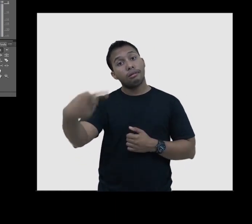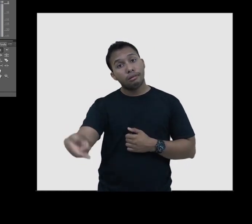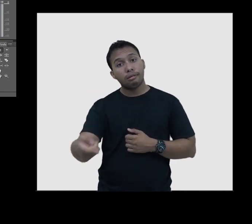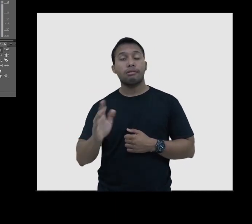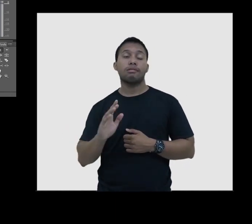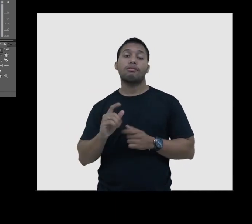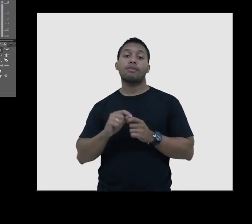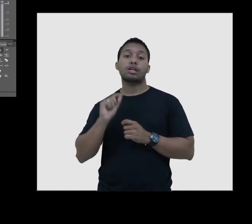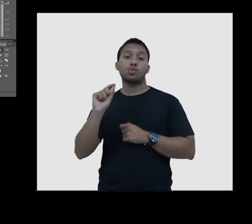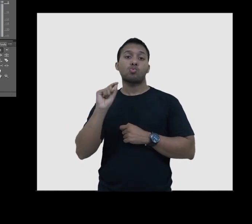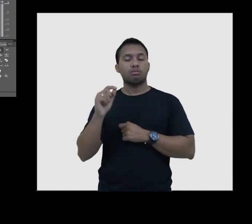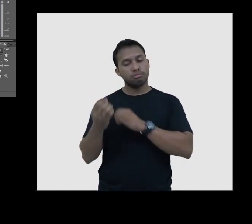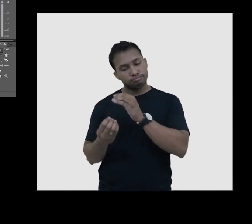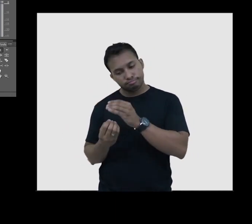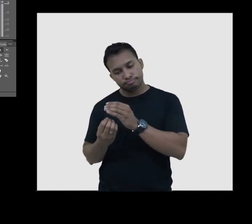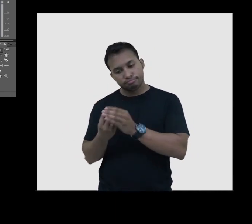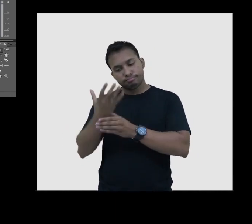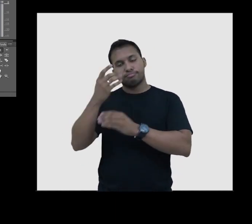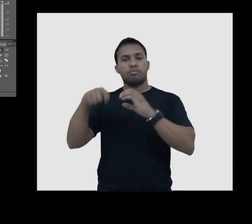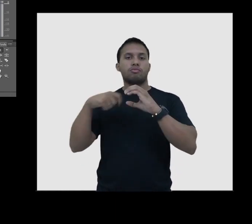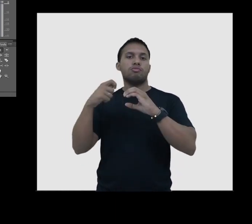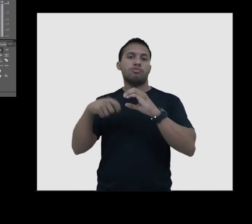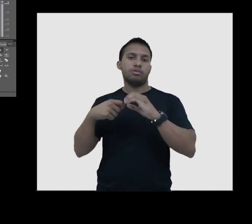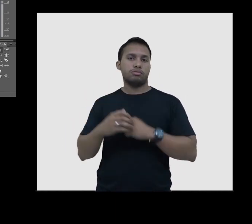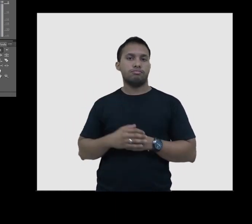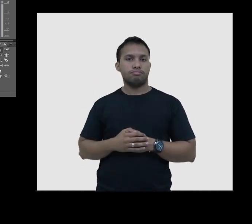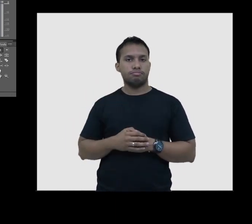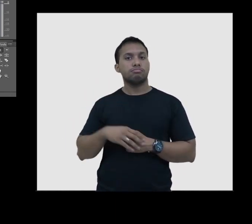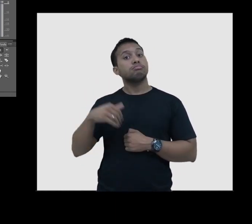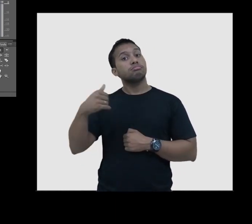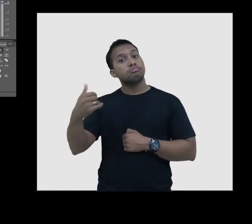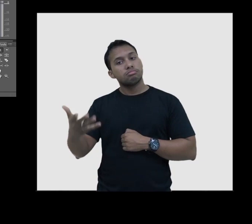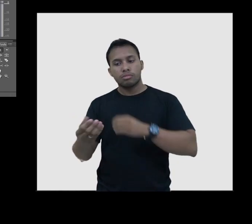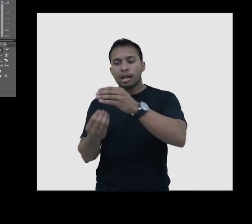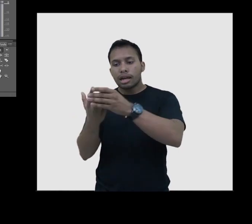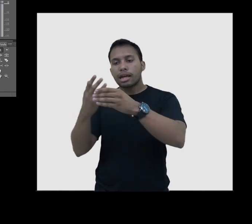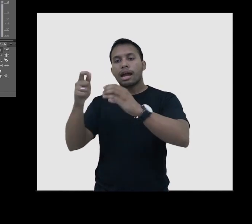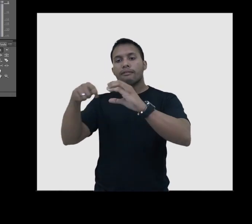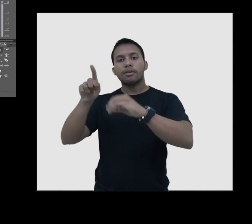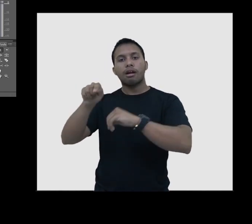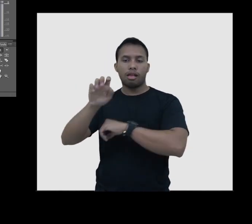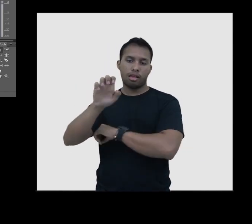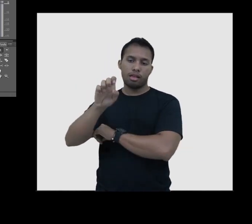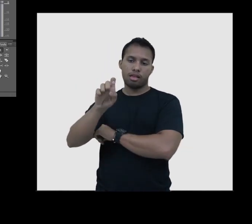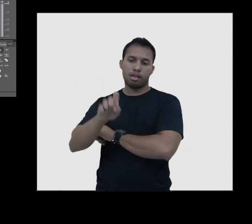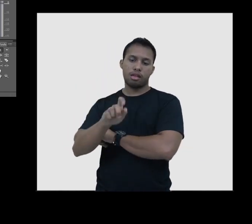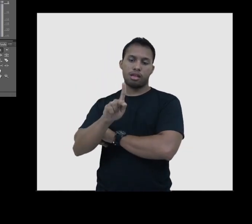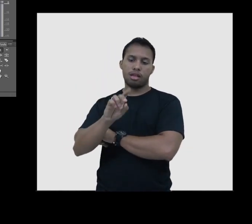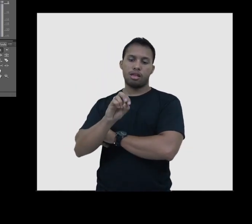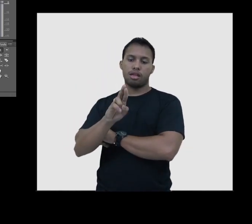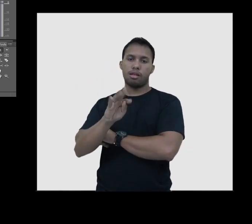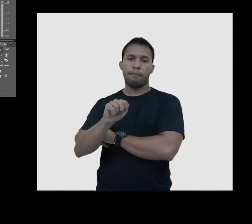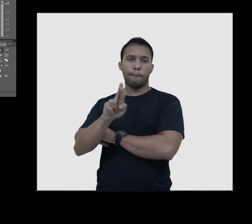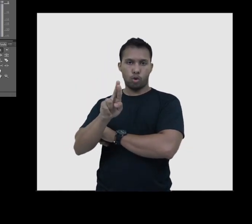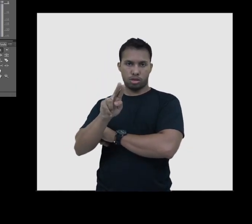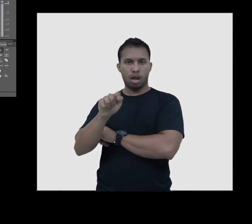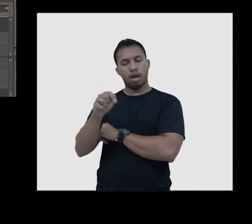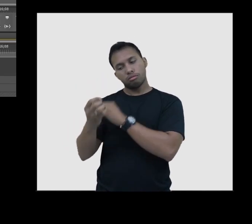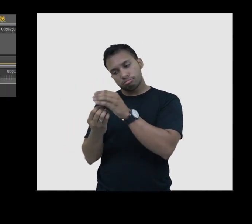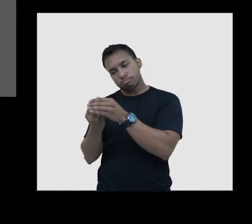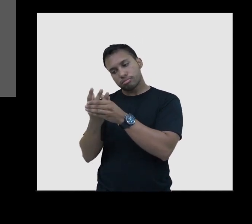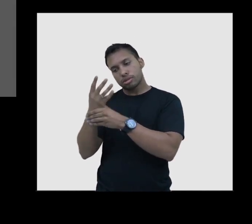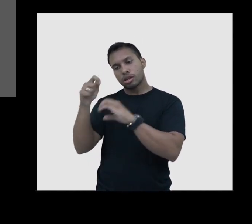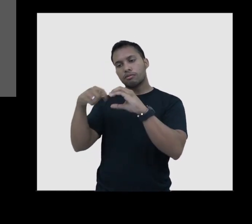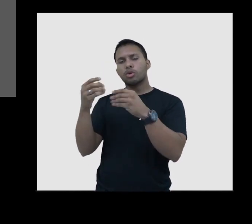vídeo. Próximo passo é exportar o vídeo propriamente dito, né? Exportar o vídeo é transformar esse nosso trabalho de edição num